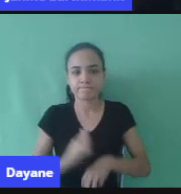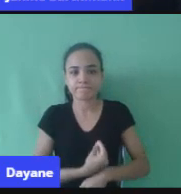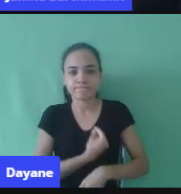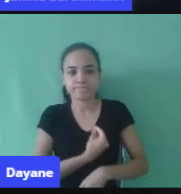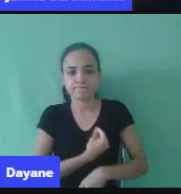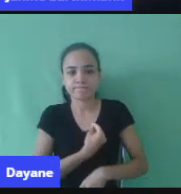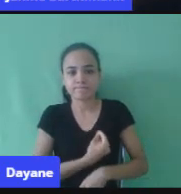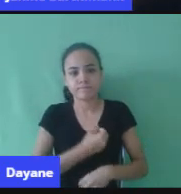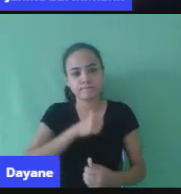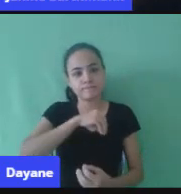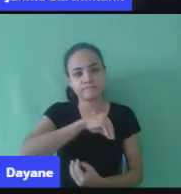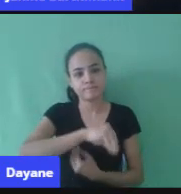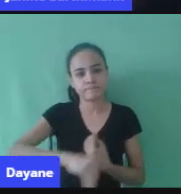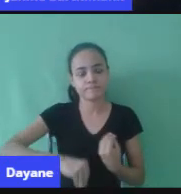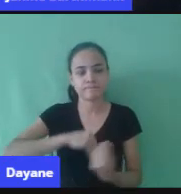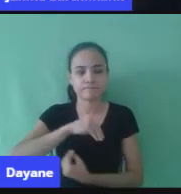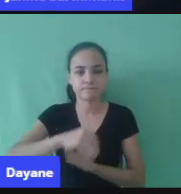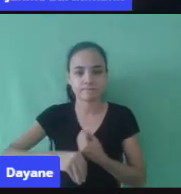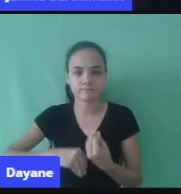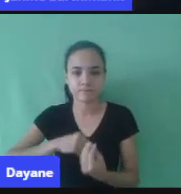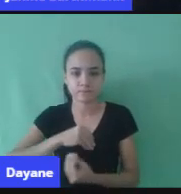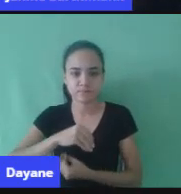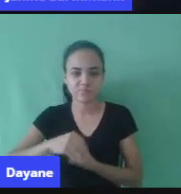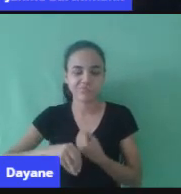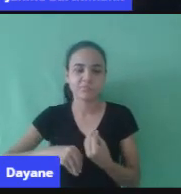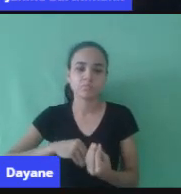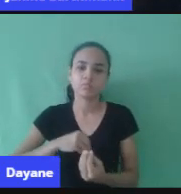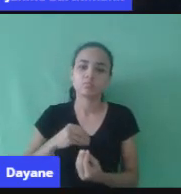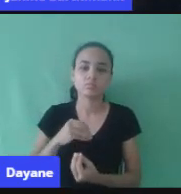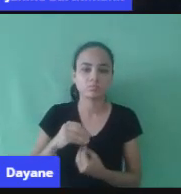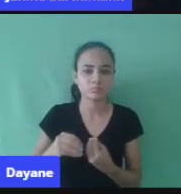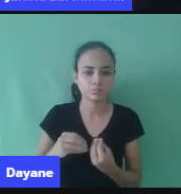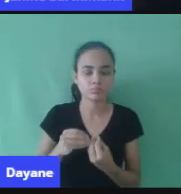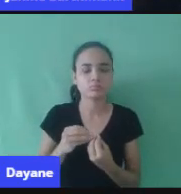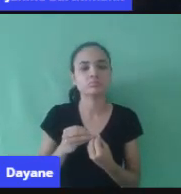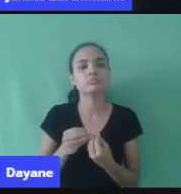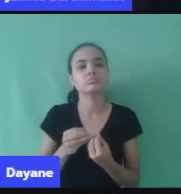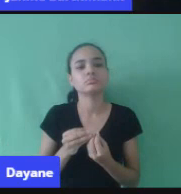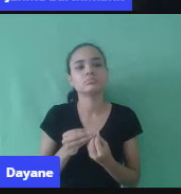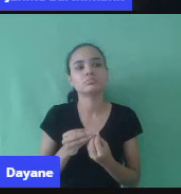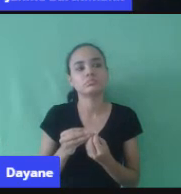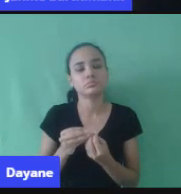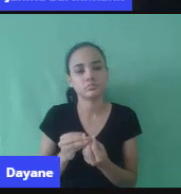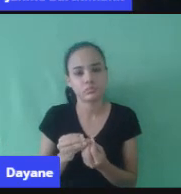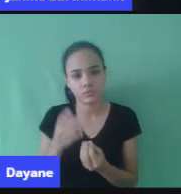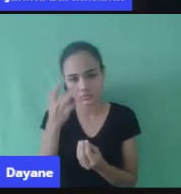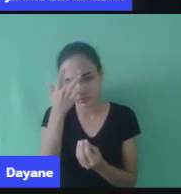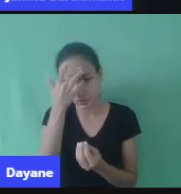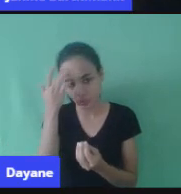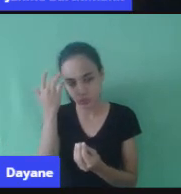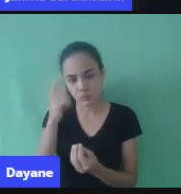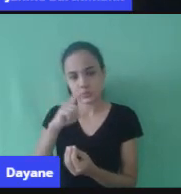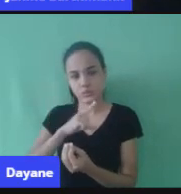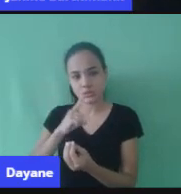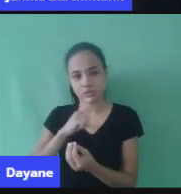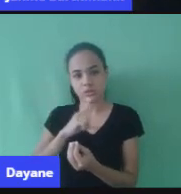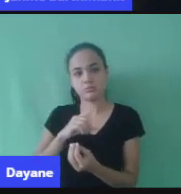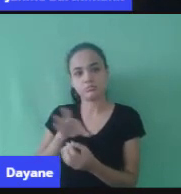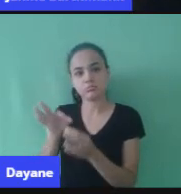misturada entre aquilo que nós temos como ideal e aquilo que de fato acontece na